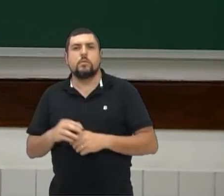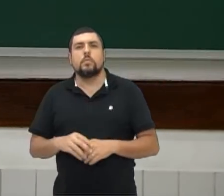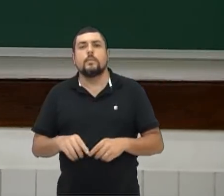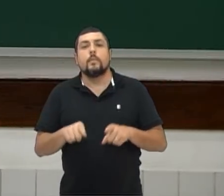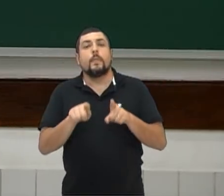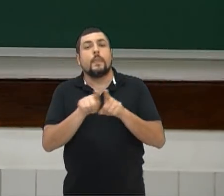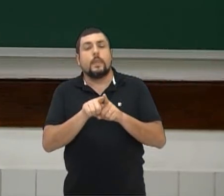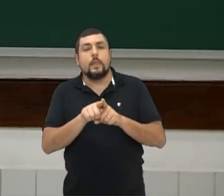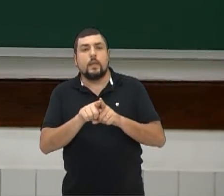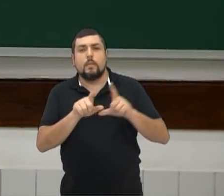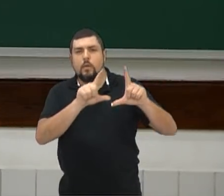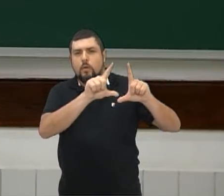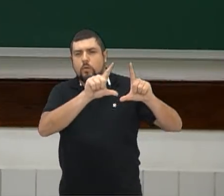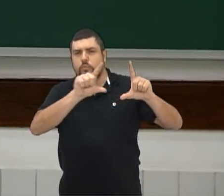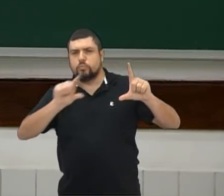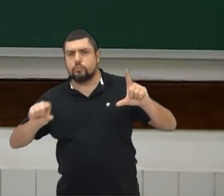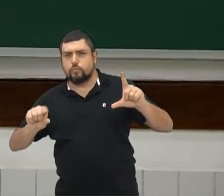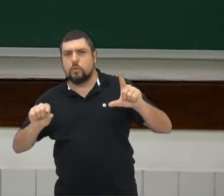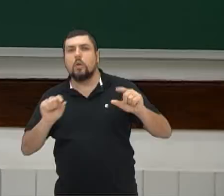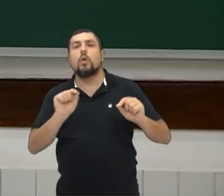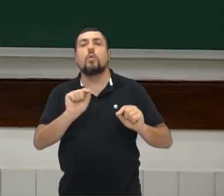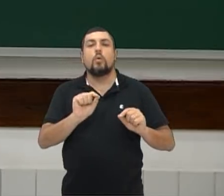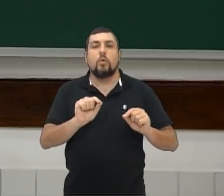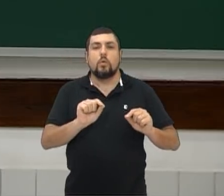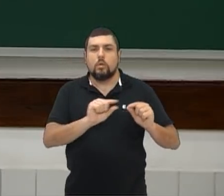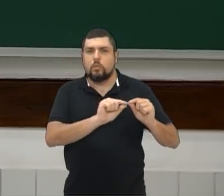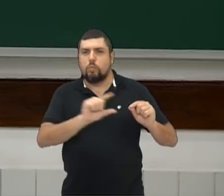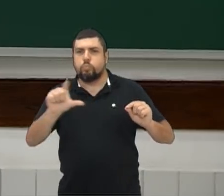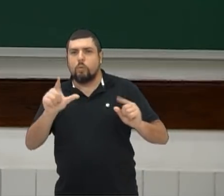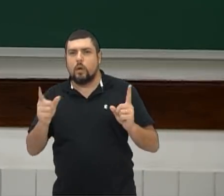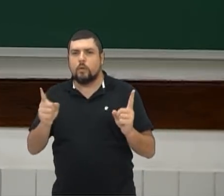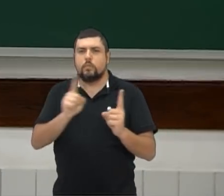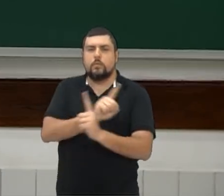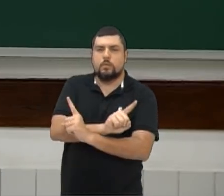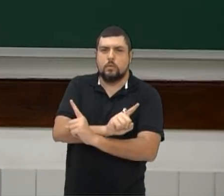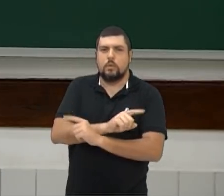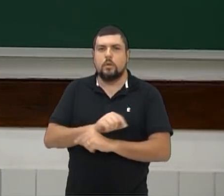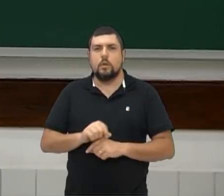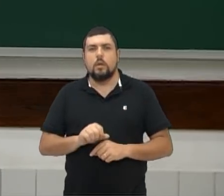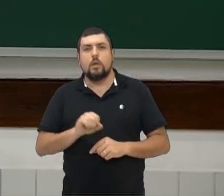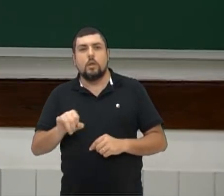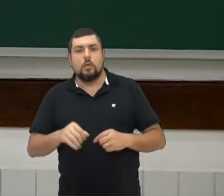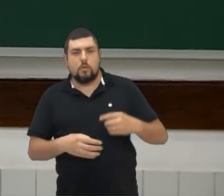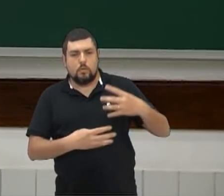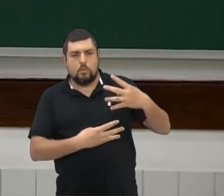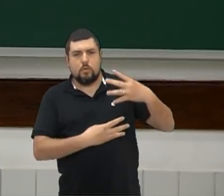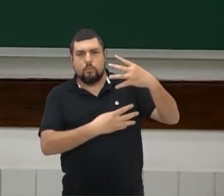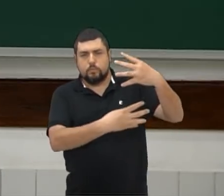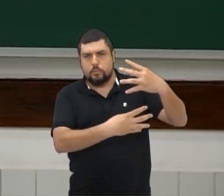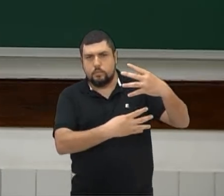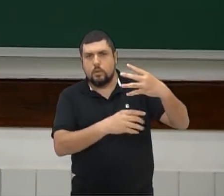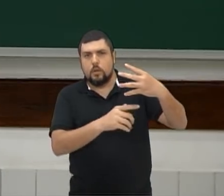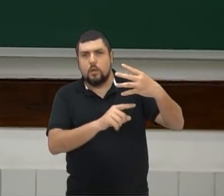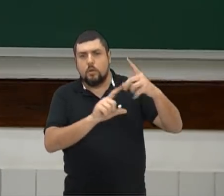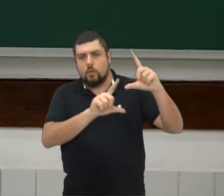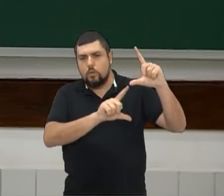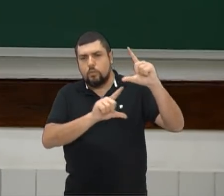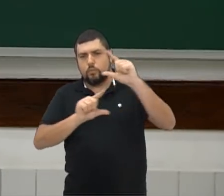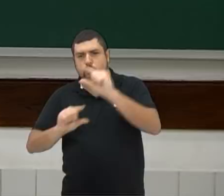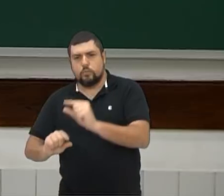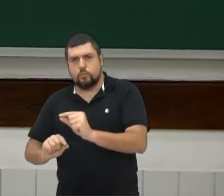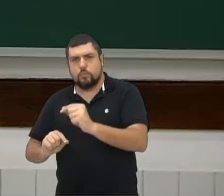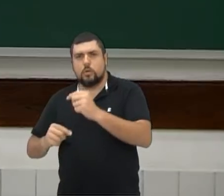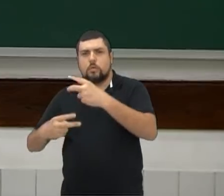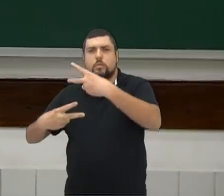redução, que seria o inverso da ampliação. Se a gente tem uma figura 4x4, a sua redução,